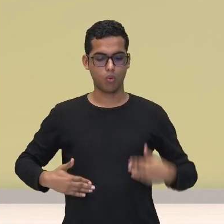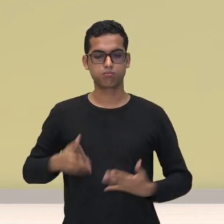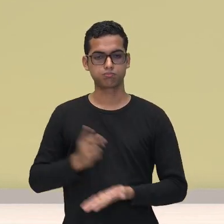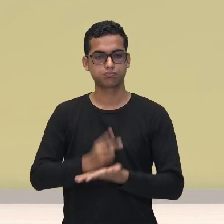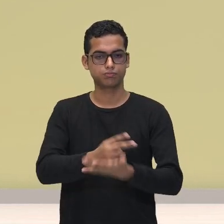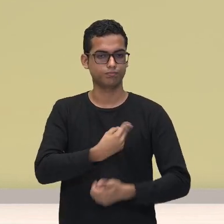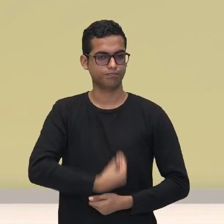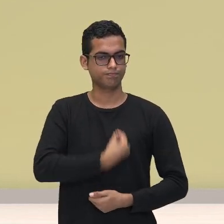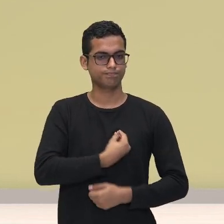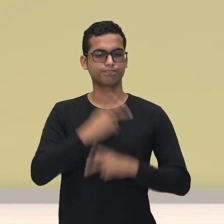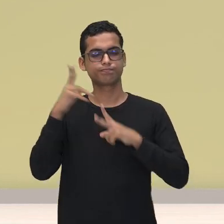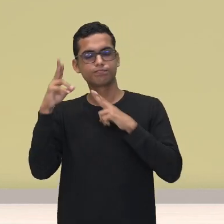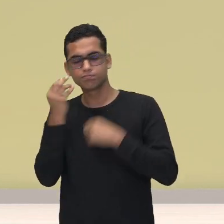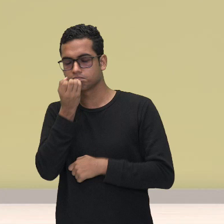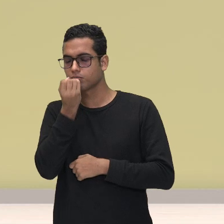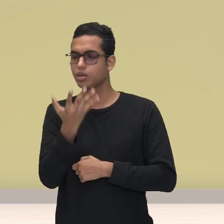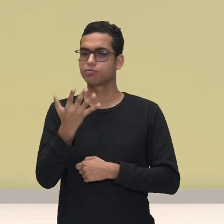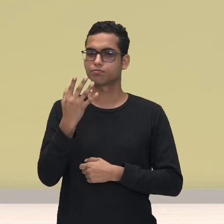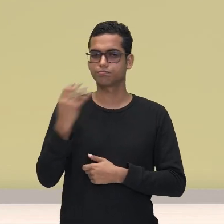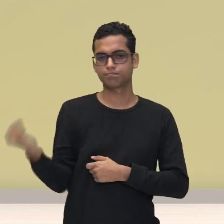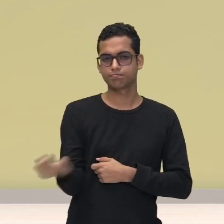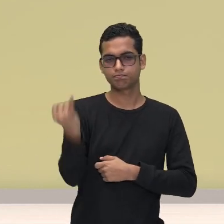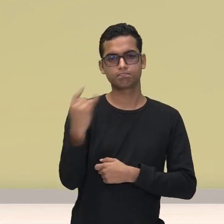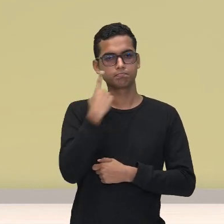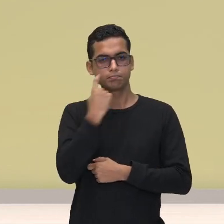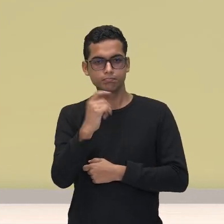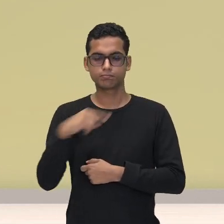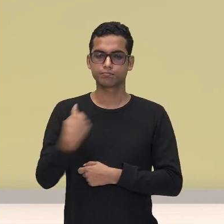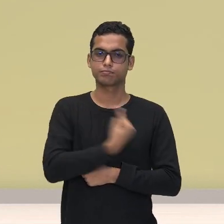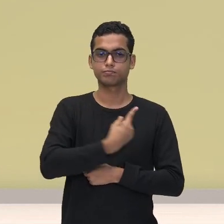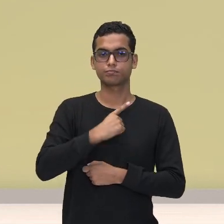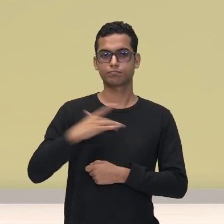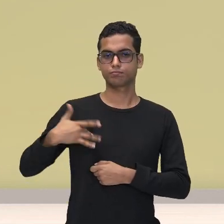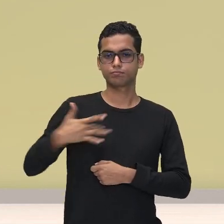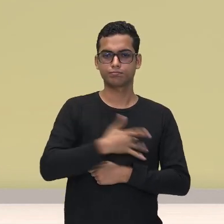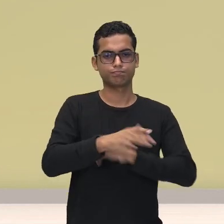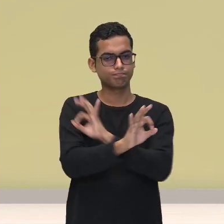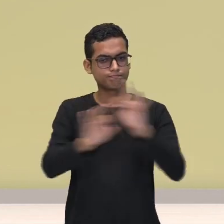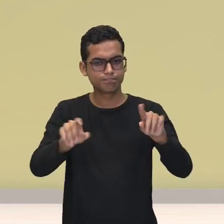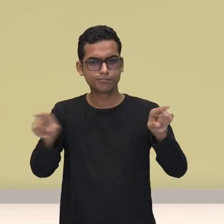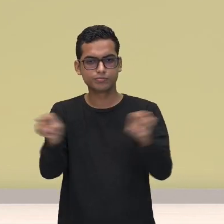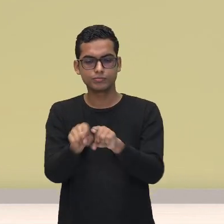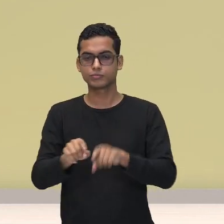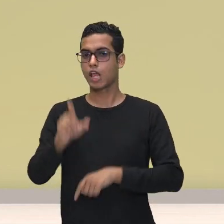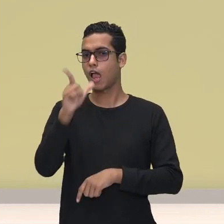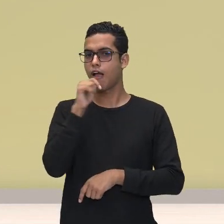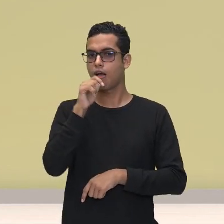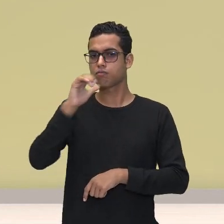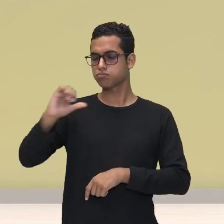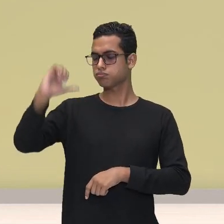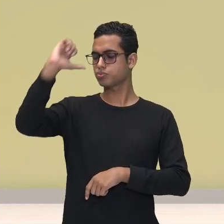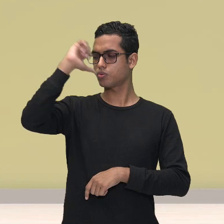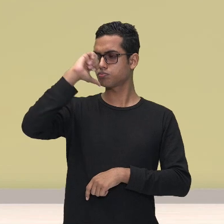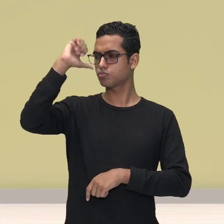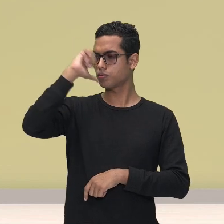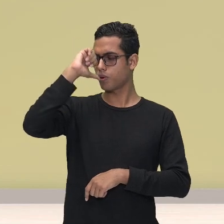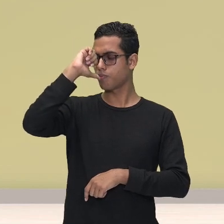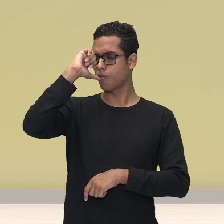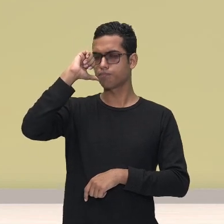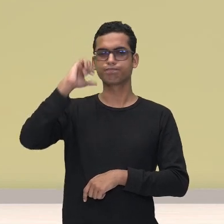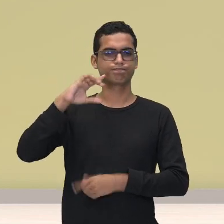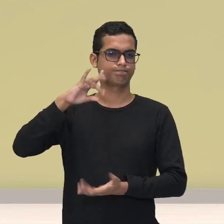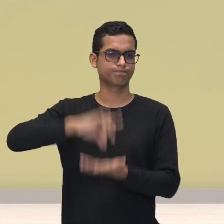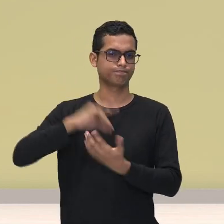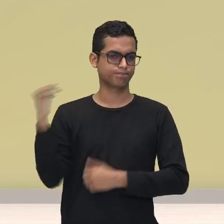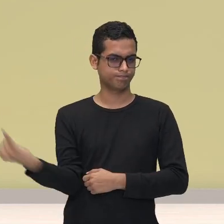aspecto super importante, interessante, para que a gente tenha uma boa saúde. Hidratar-se também, né, é um aspecto